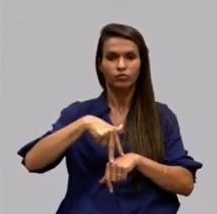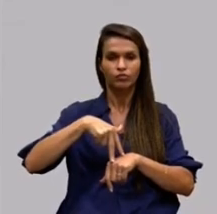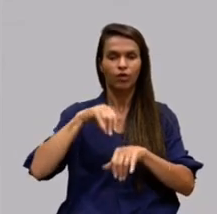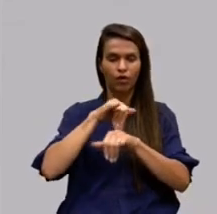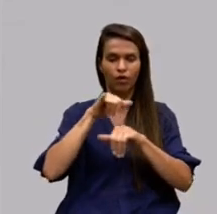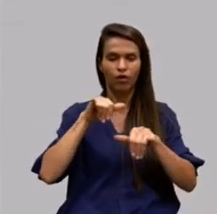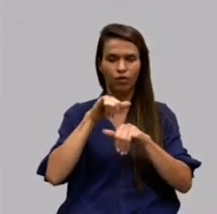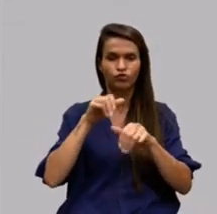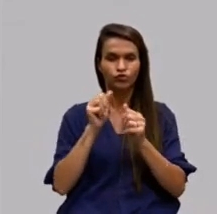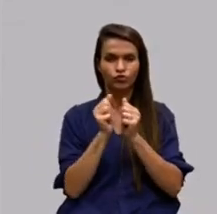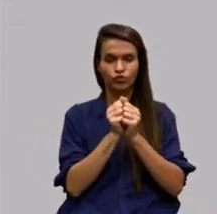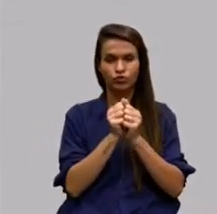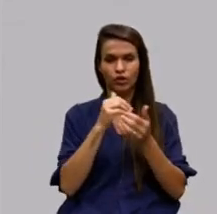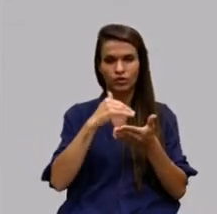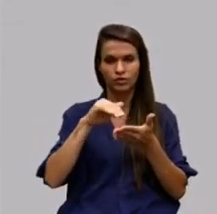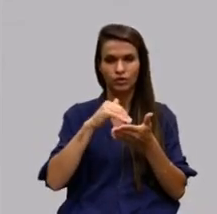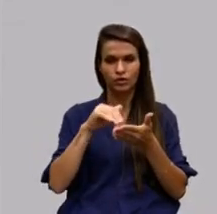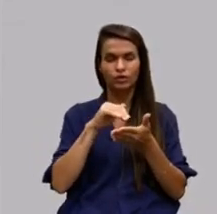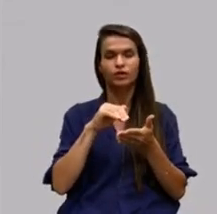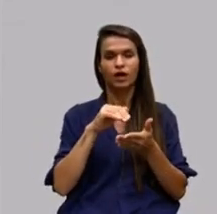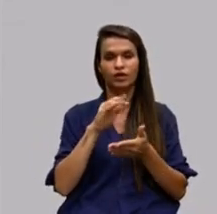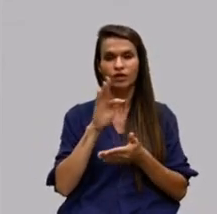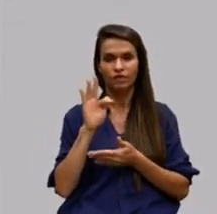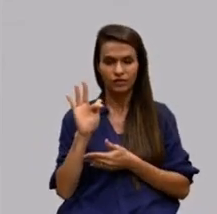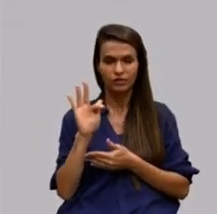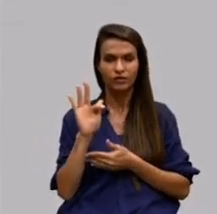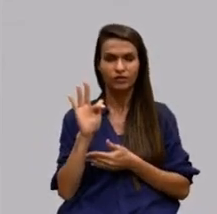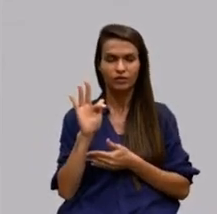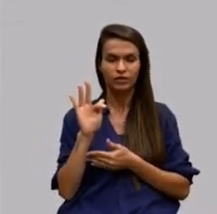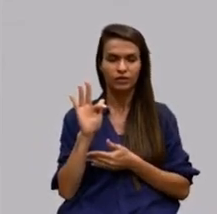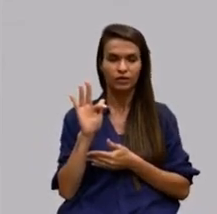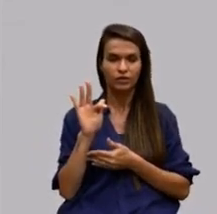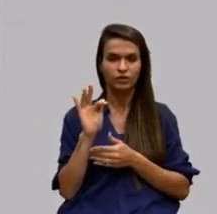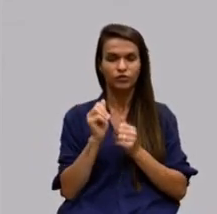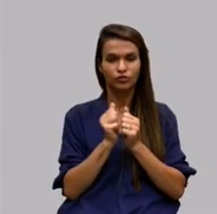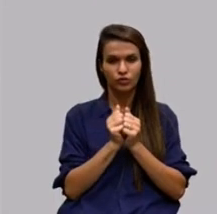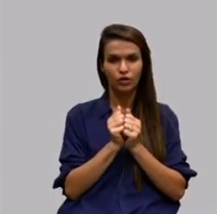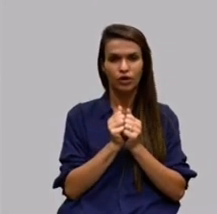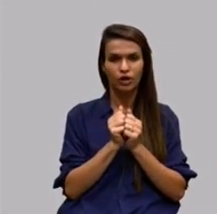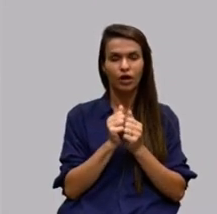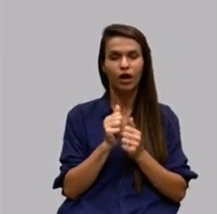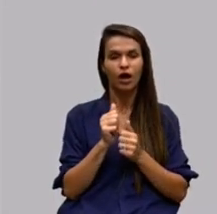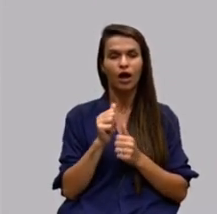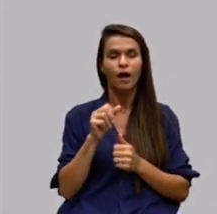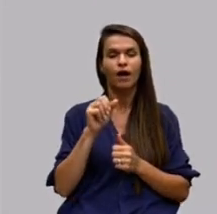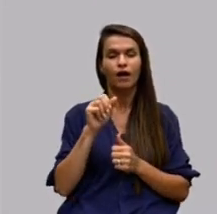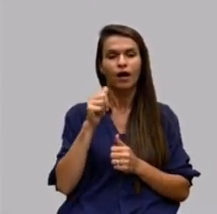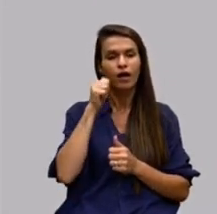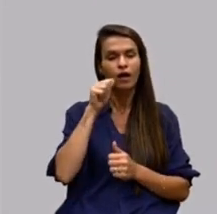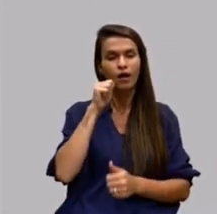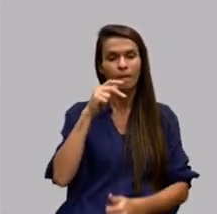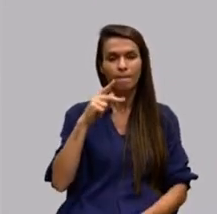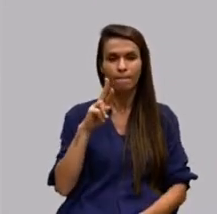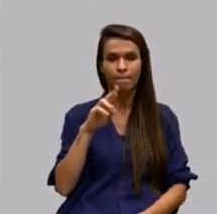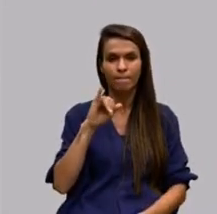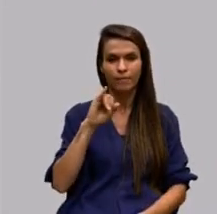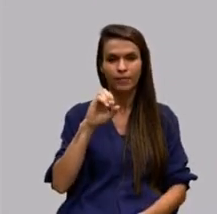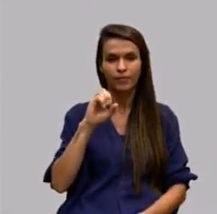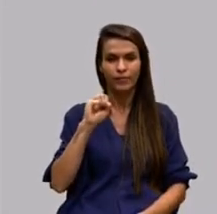secretária de Fazenda, e a sua secretária de Fazenda, a senhora Priscila, vem da